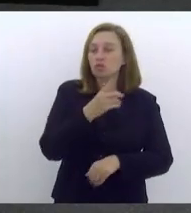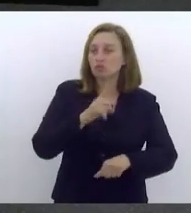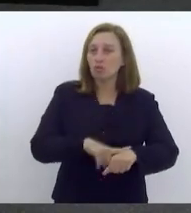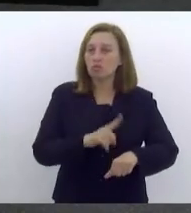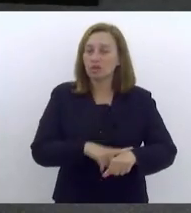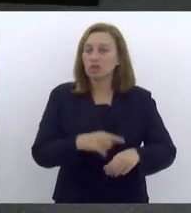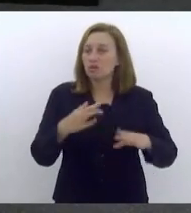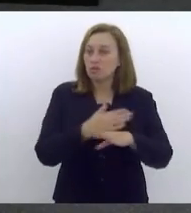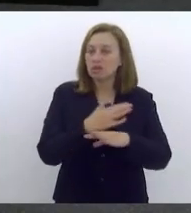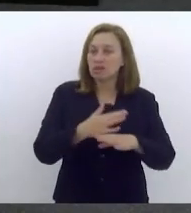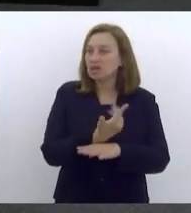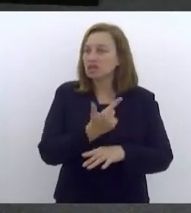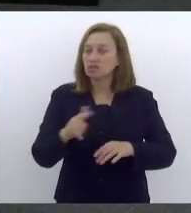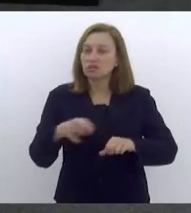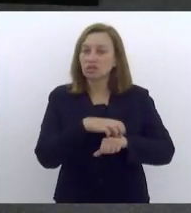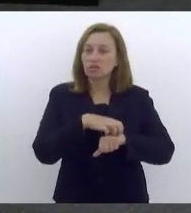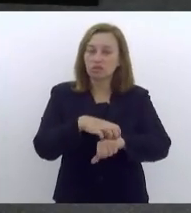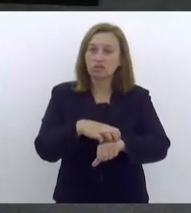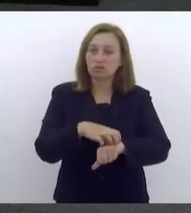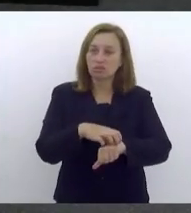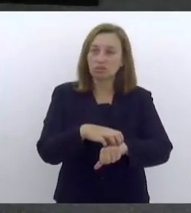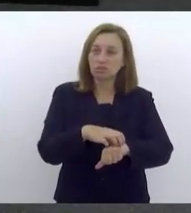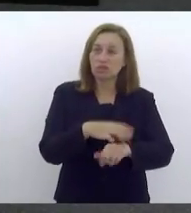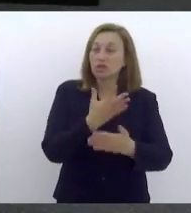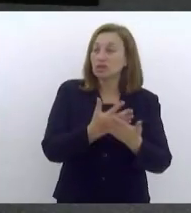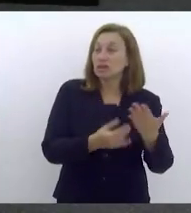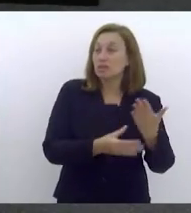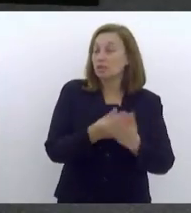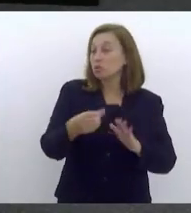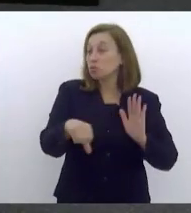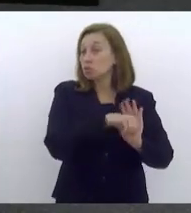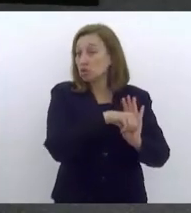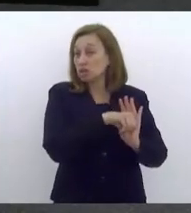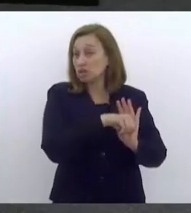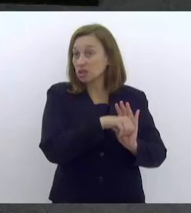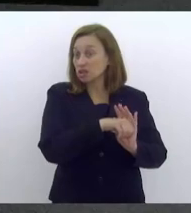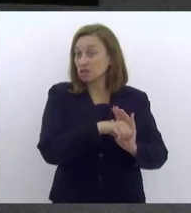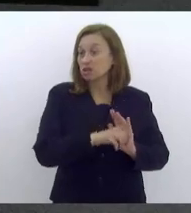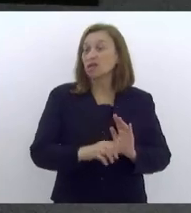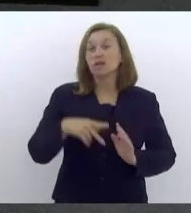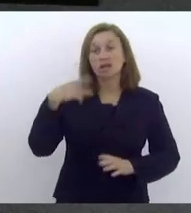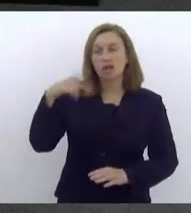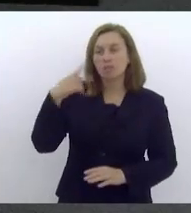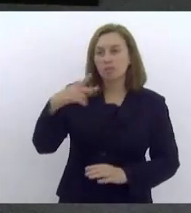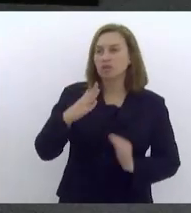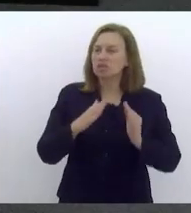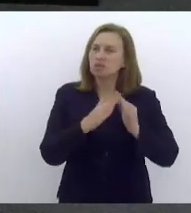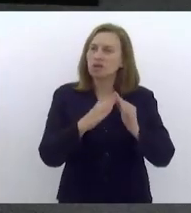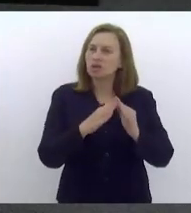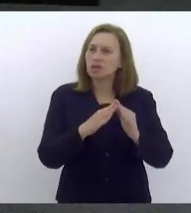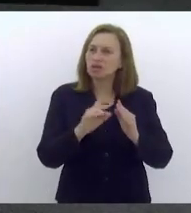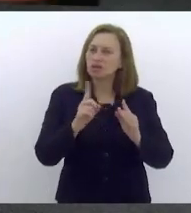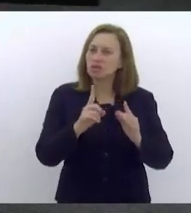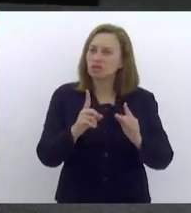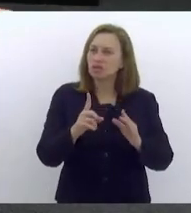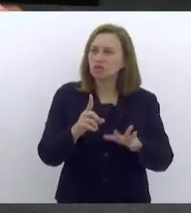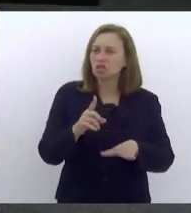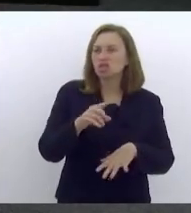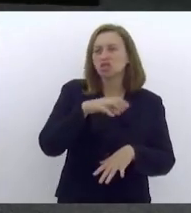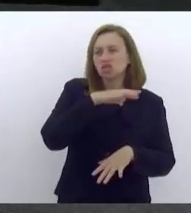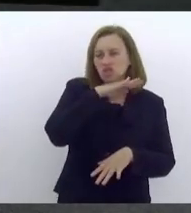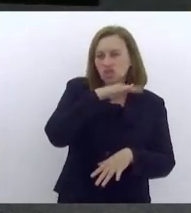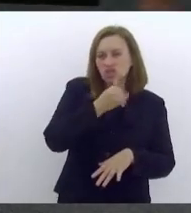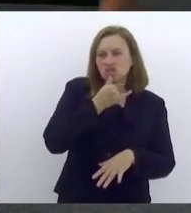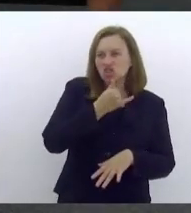cidade que não tem o transporte público na mão das máfias. Numa cidade que a política habitacional não seja sinônimo de tragédia e de morte.